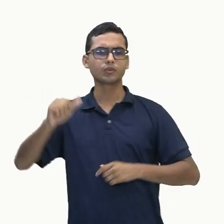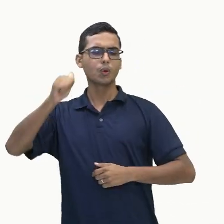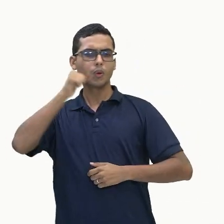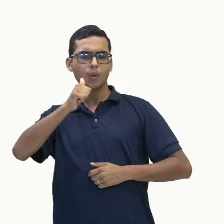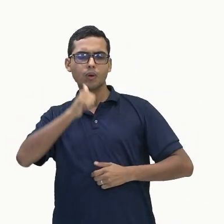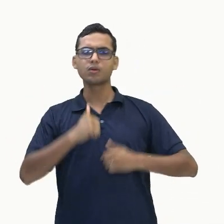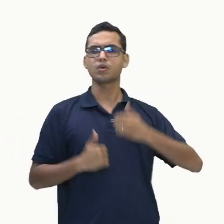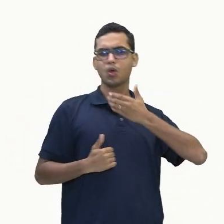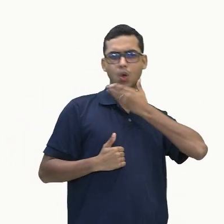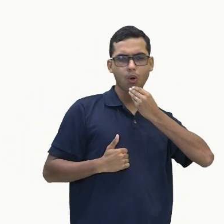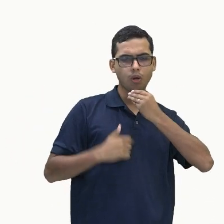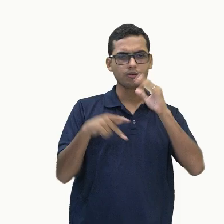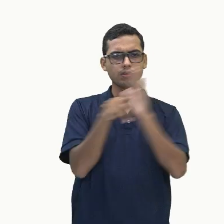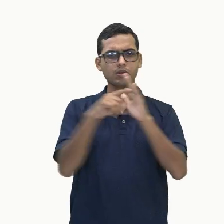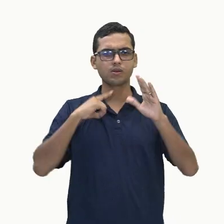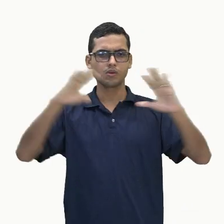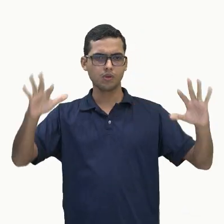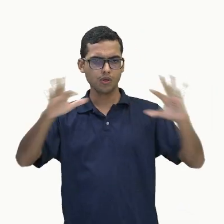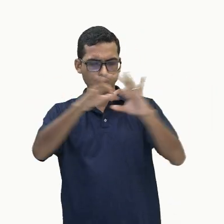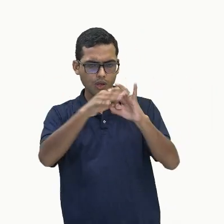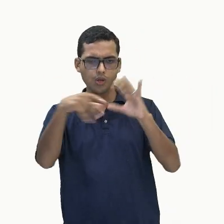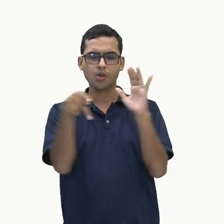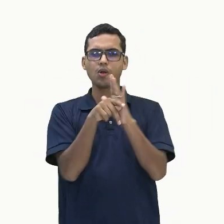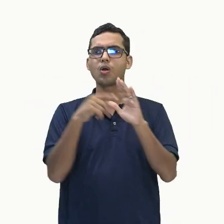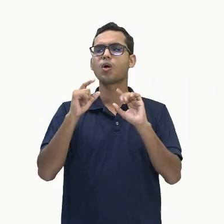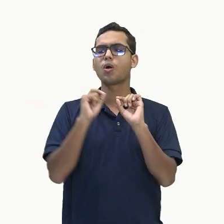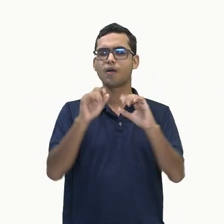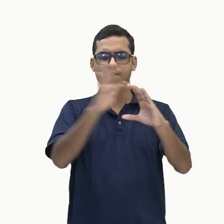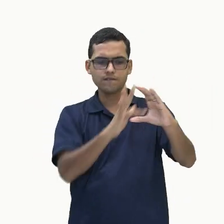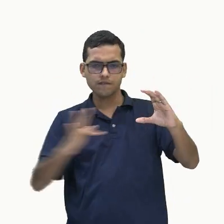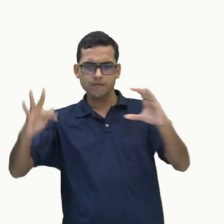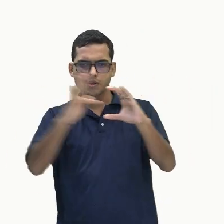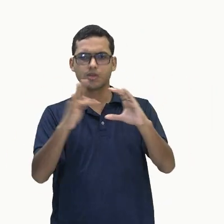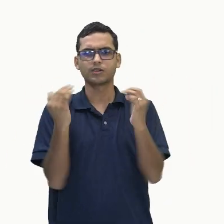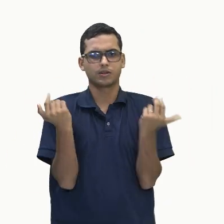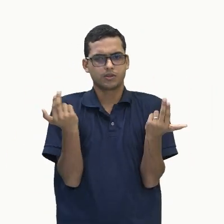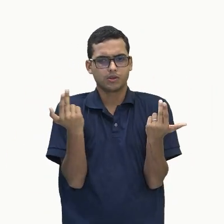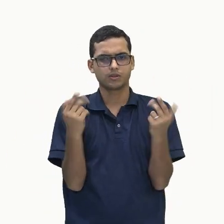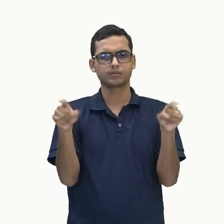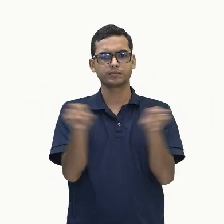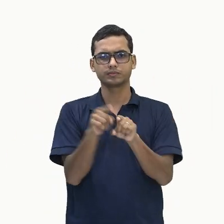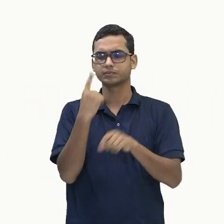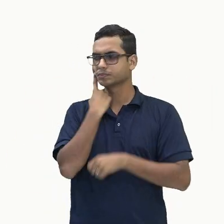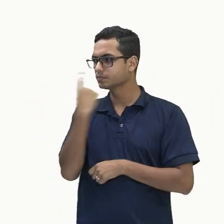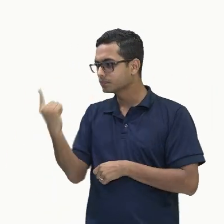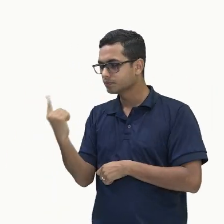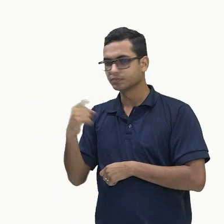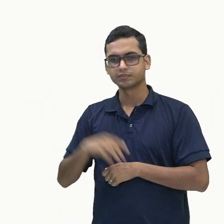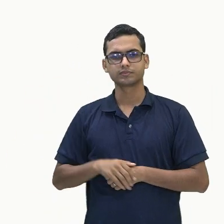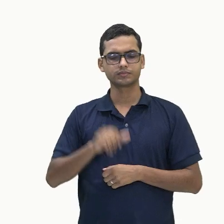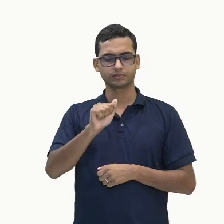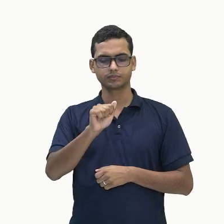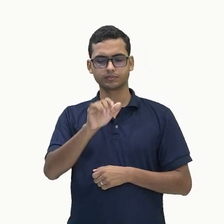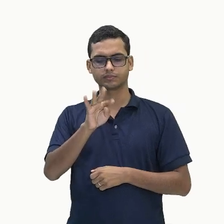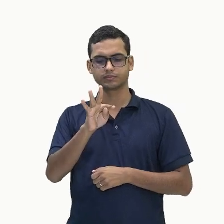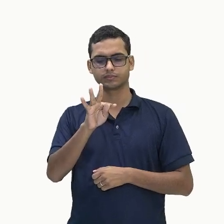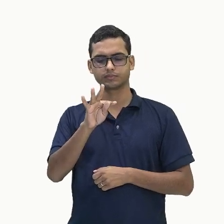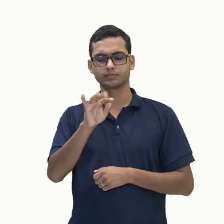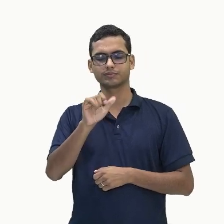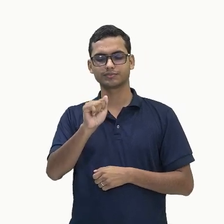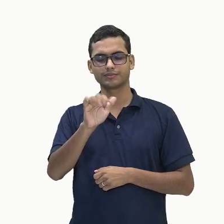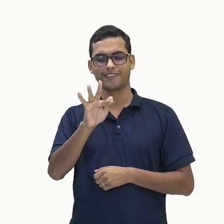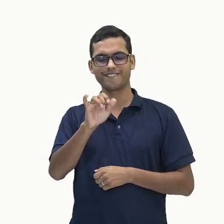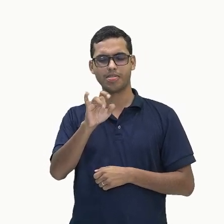um homem, com fenótipos idênticos, ou seja, o que a gente vê aí? Eles não são afetados, então têm